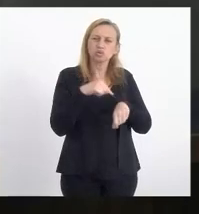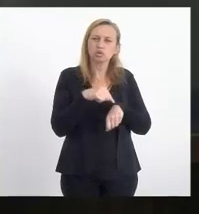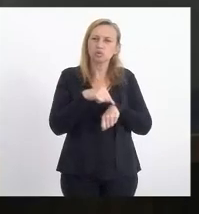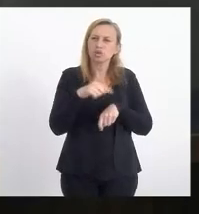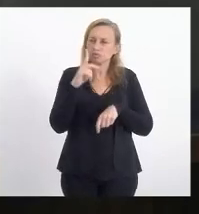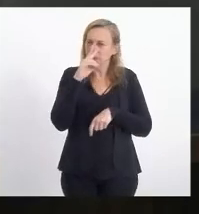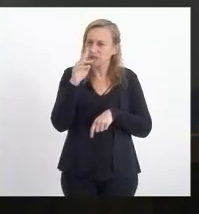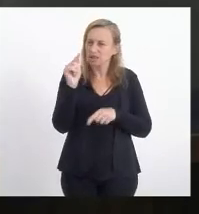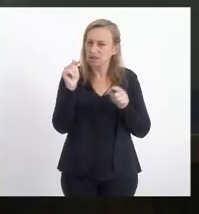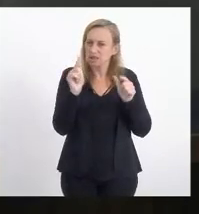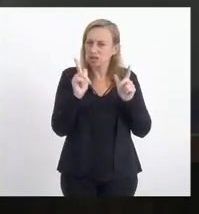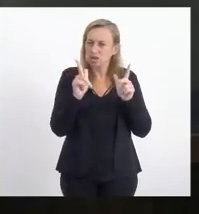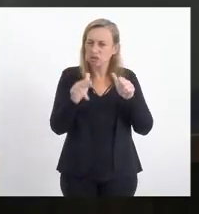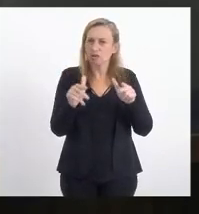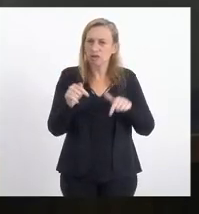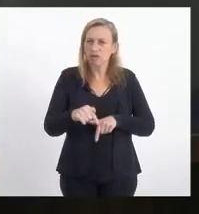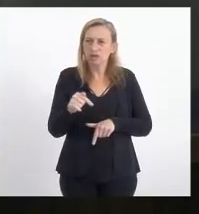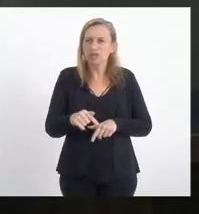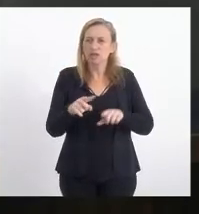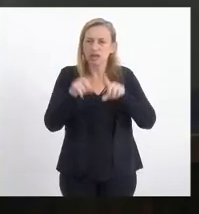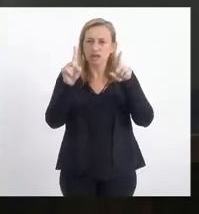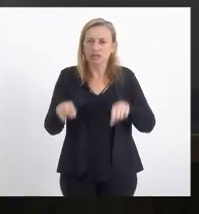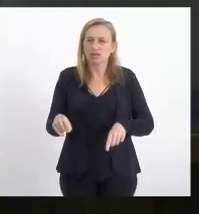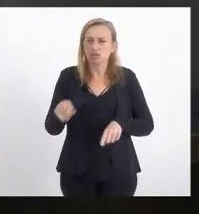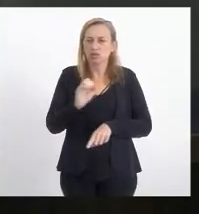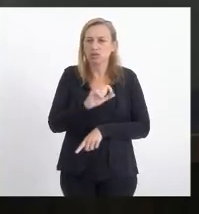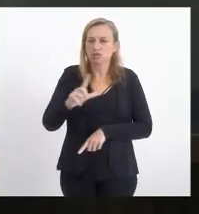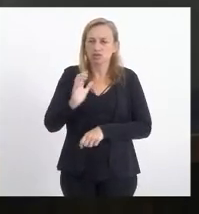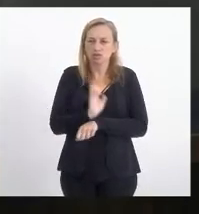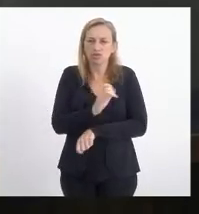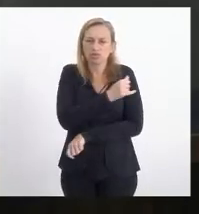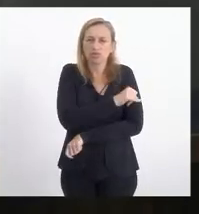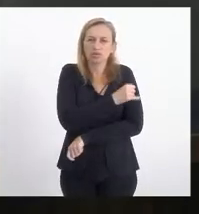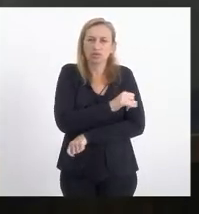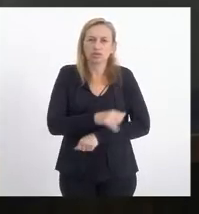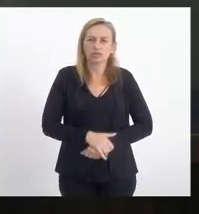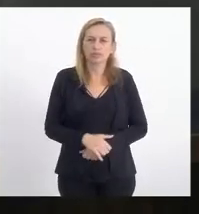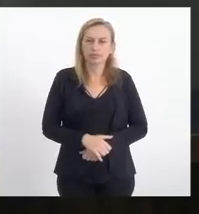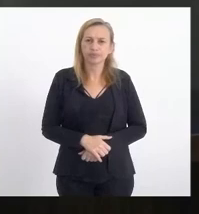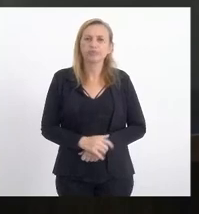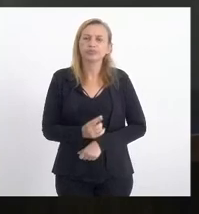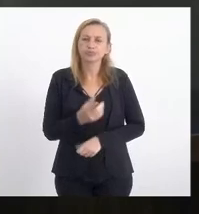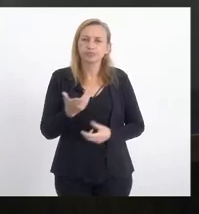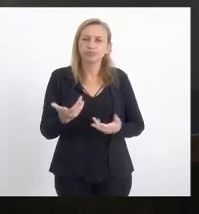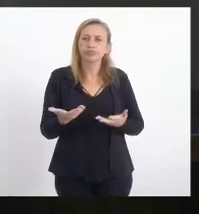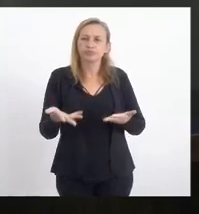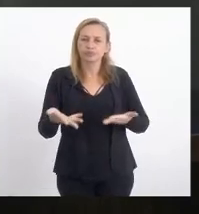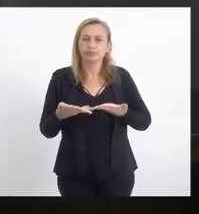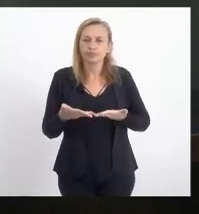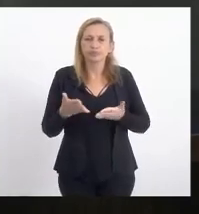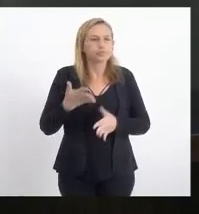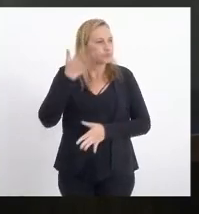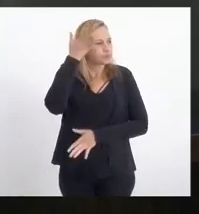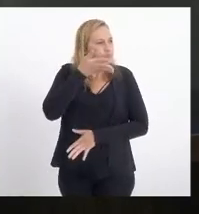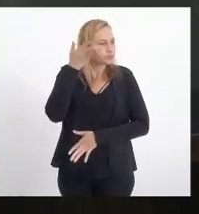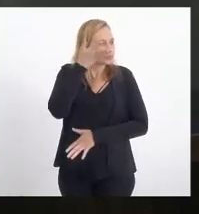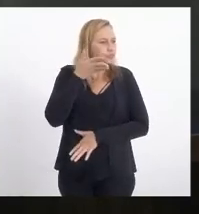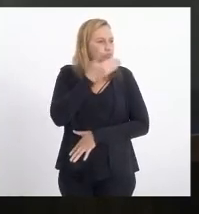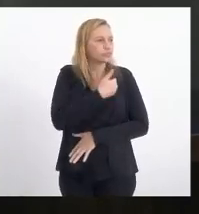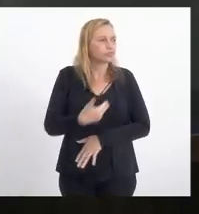muito parecido com esse a questão do Servidor civil no estado do Rio de Janeiro e nós recebemos mensagens do governo